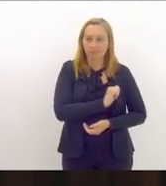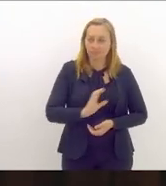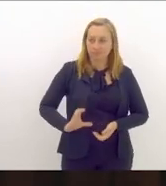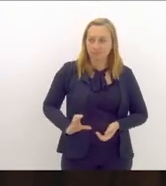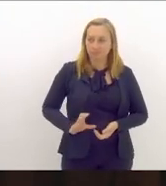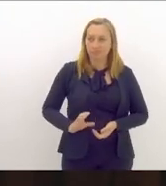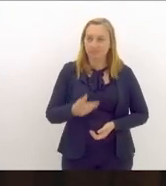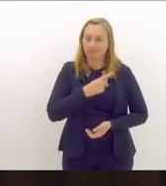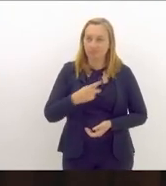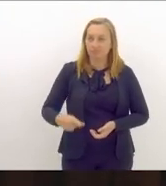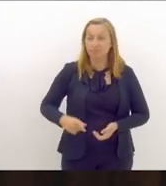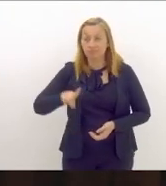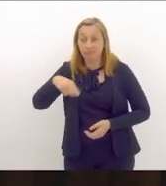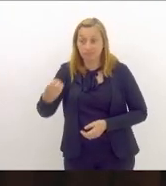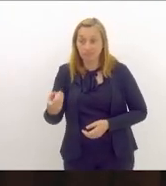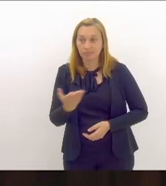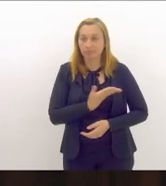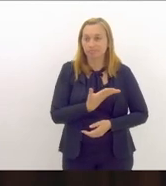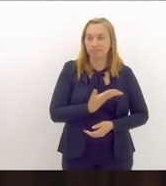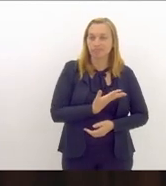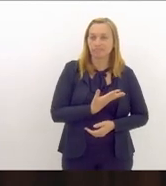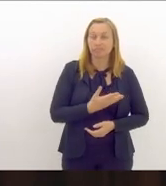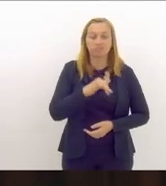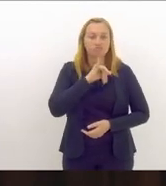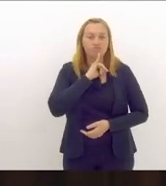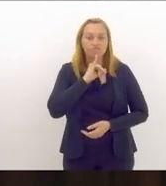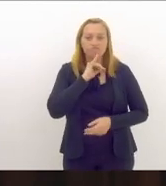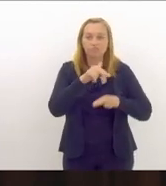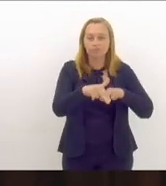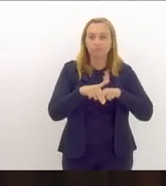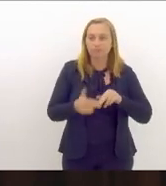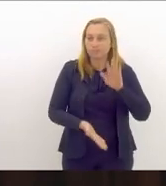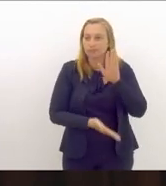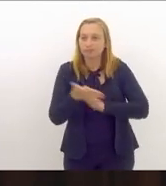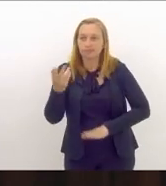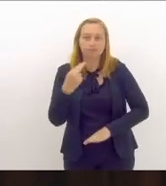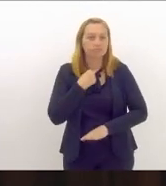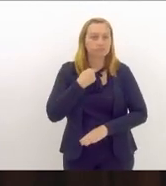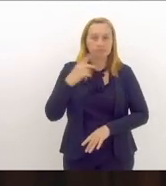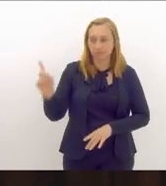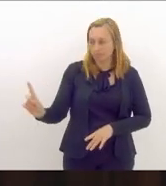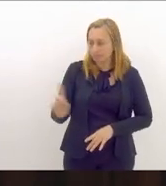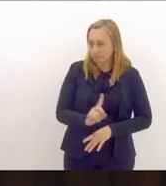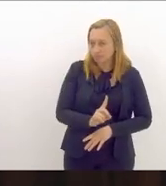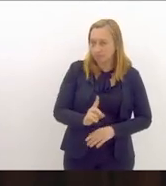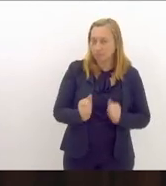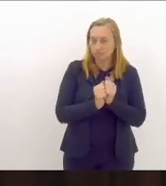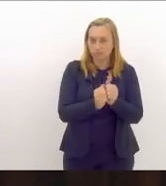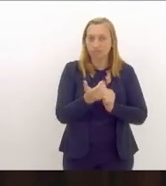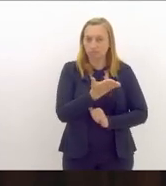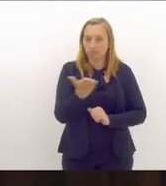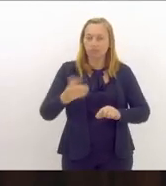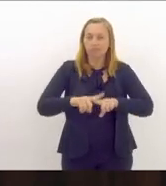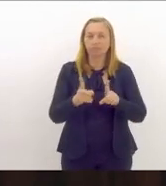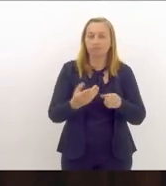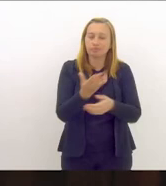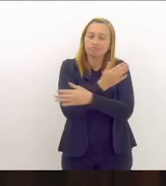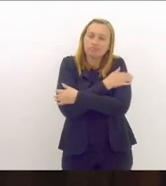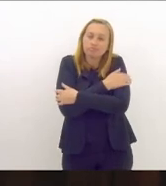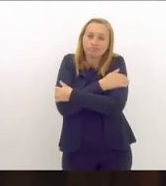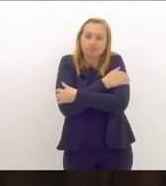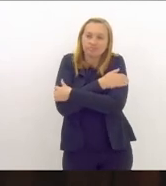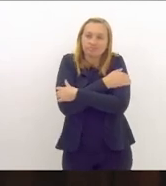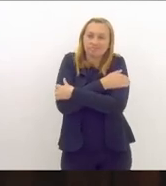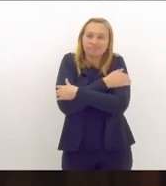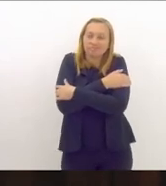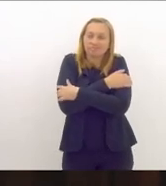demais presentes, infelizmente, por motivos de viagem, não posso estar aí com vocês, mas manda meu abraço